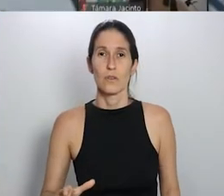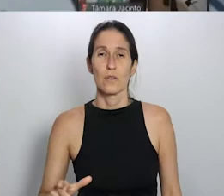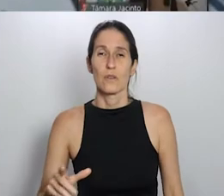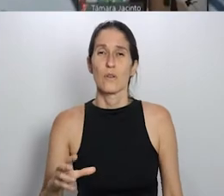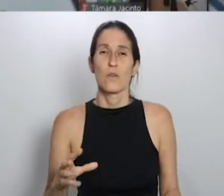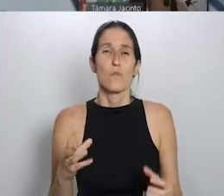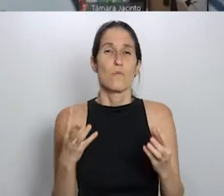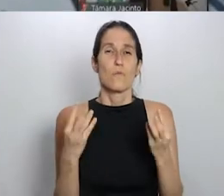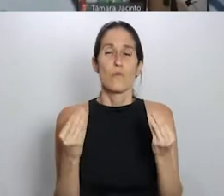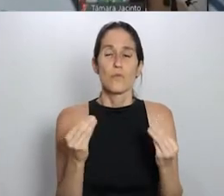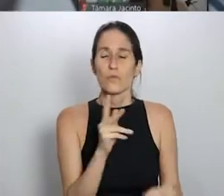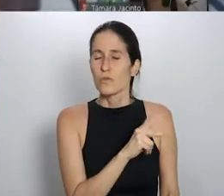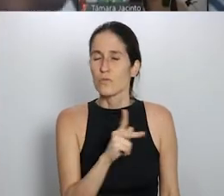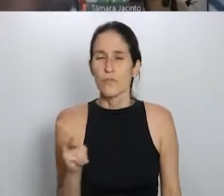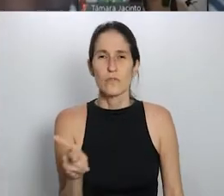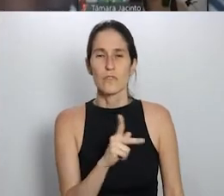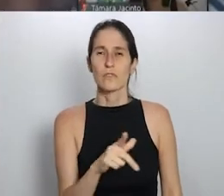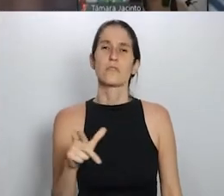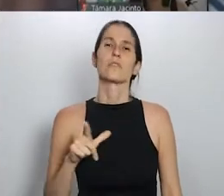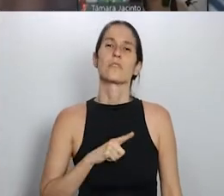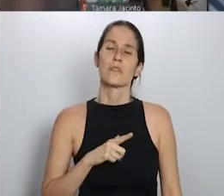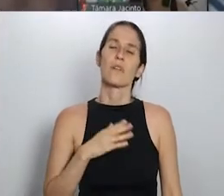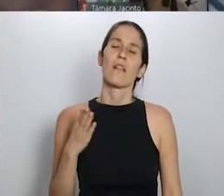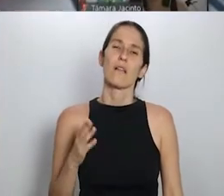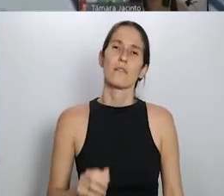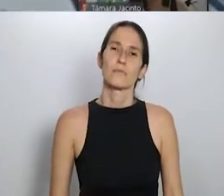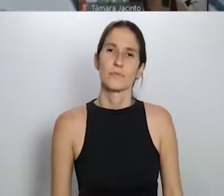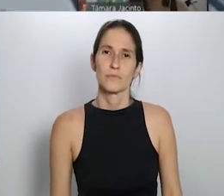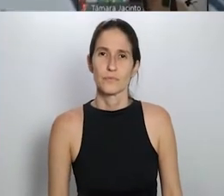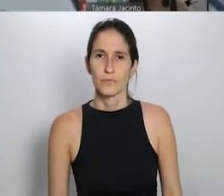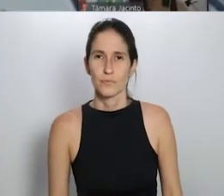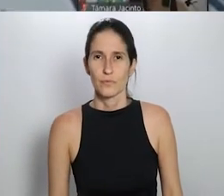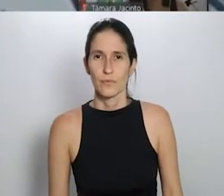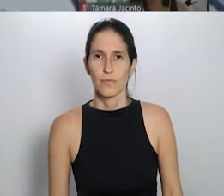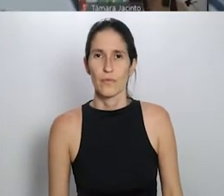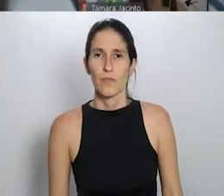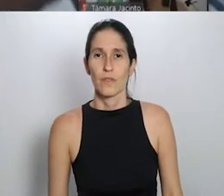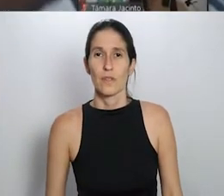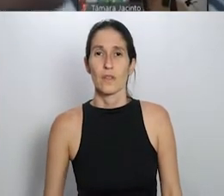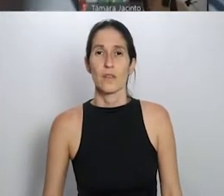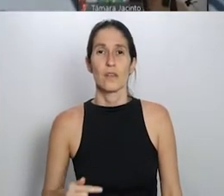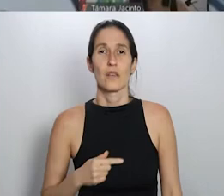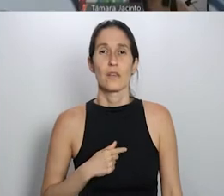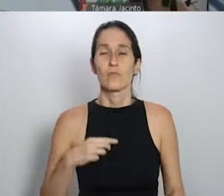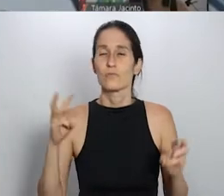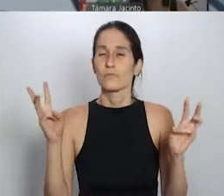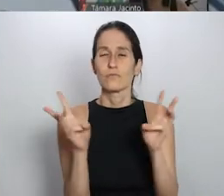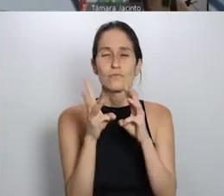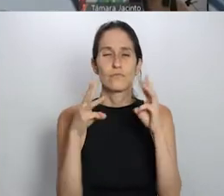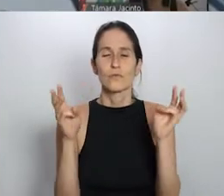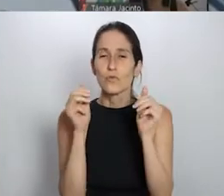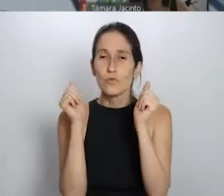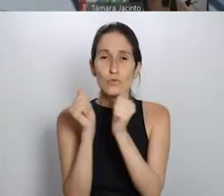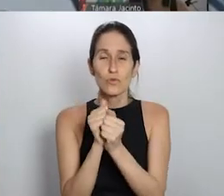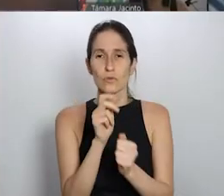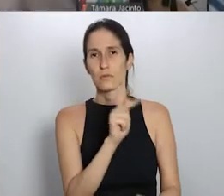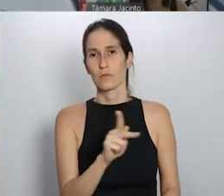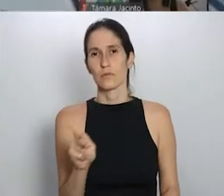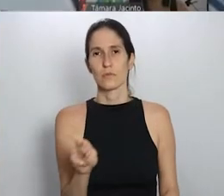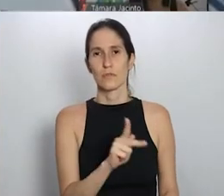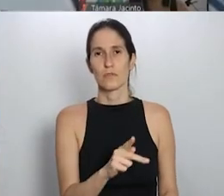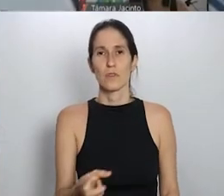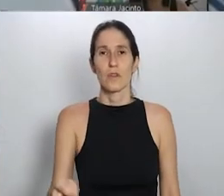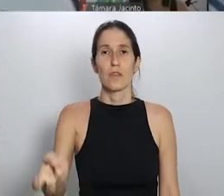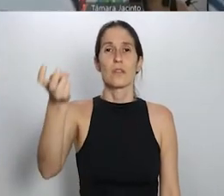raiz, são mestres. E aí eu me transando com esses mestres da